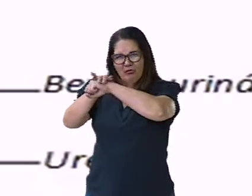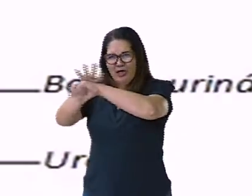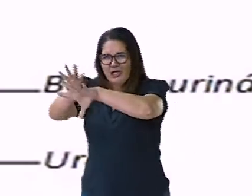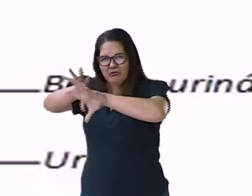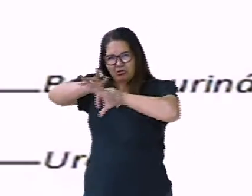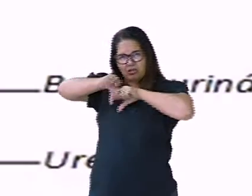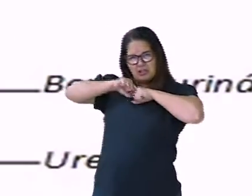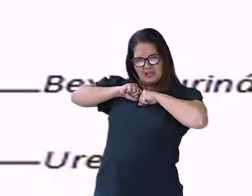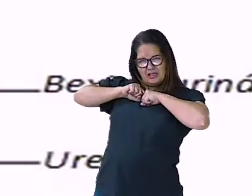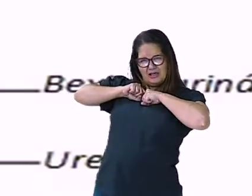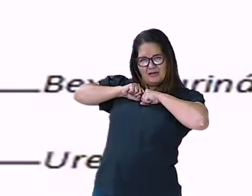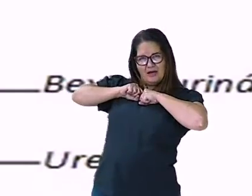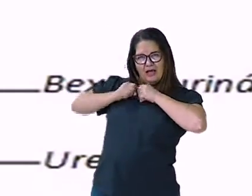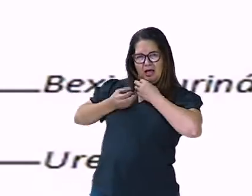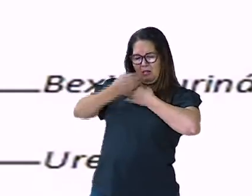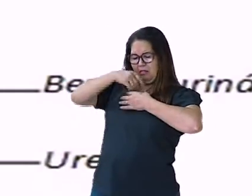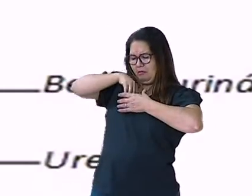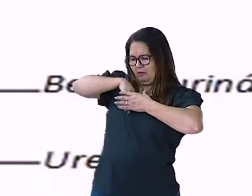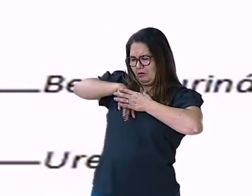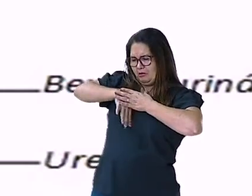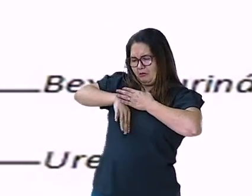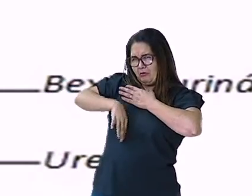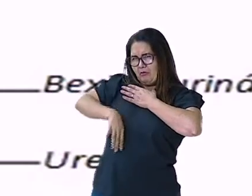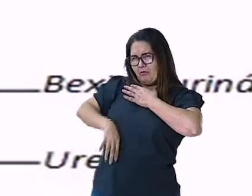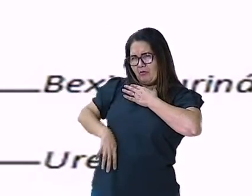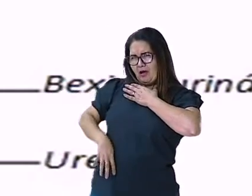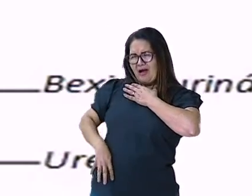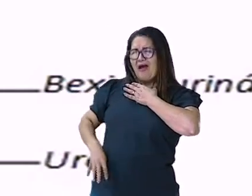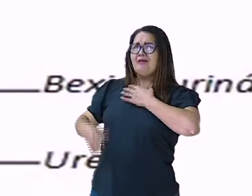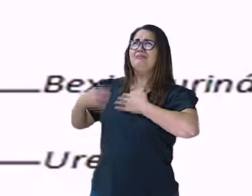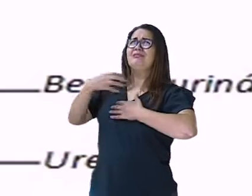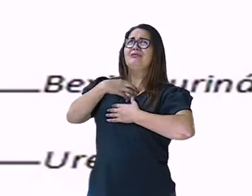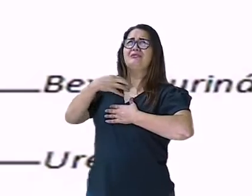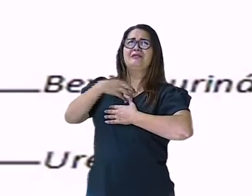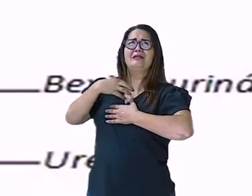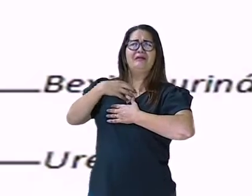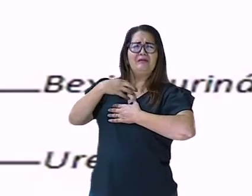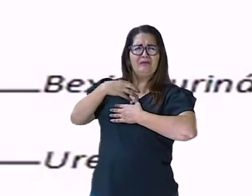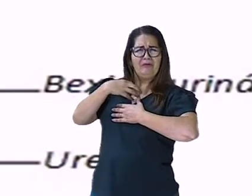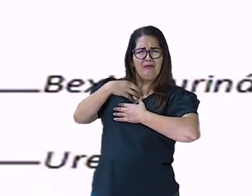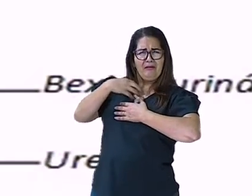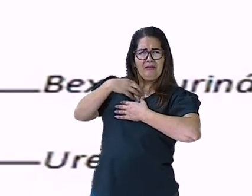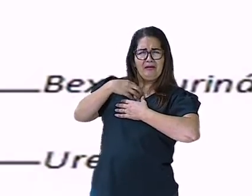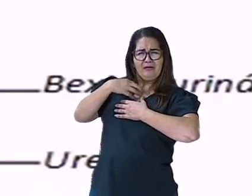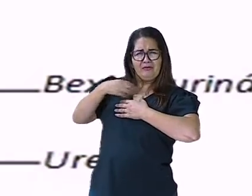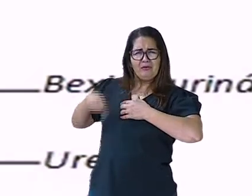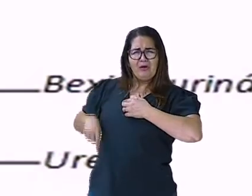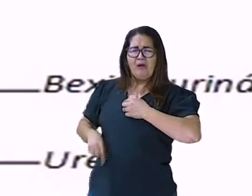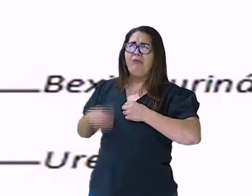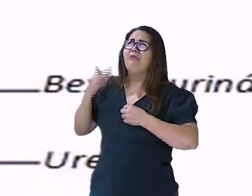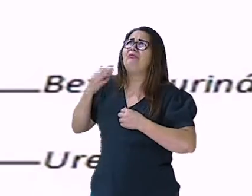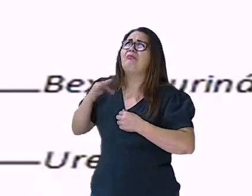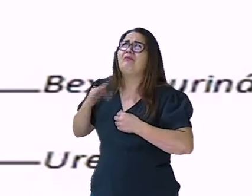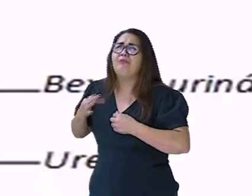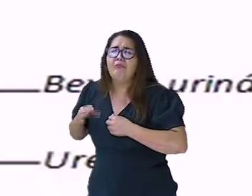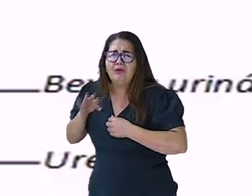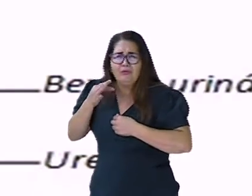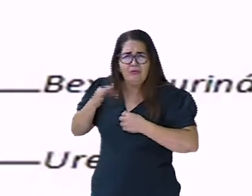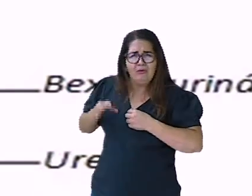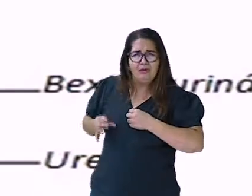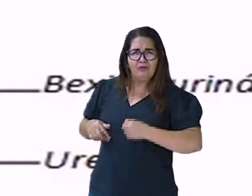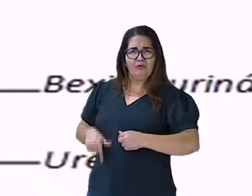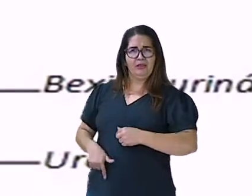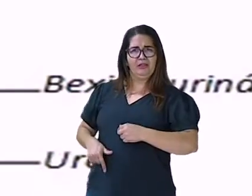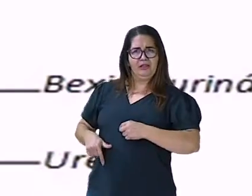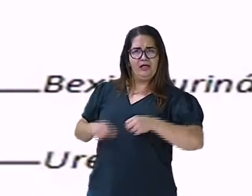urinar e vai aumentar a frequência, a vontade de ir ao banheiro vai aumentar. Essa inflamação é